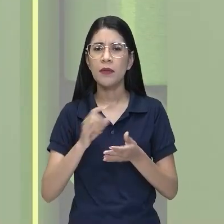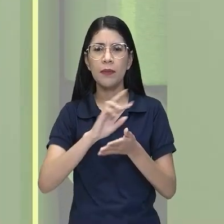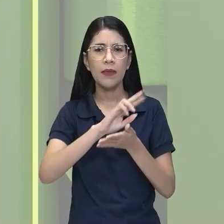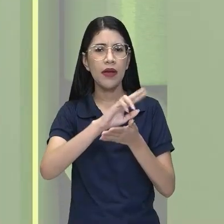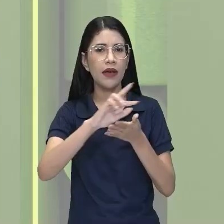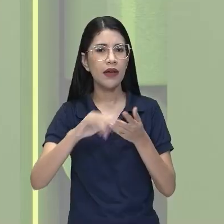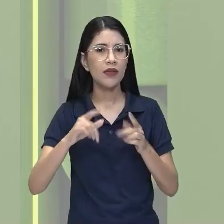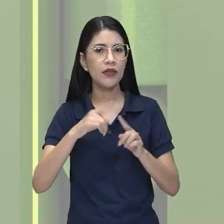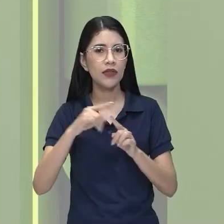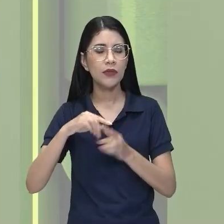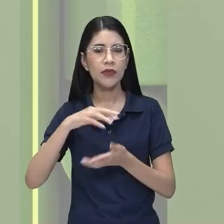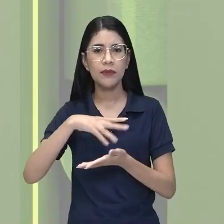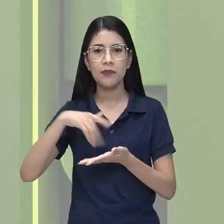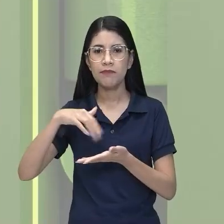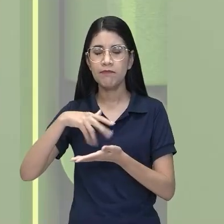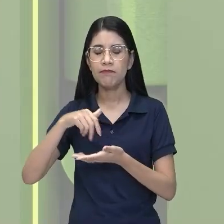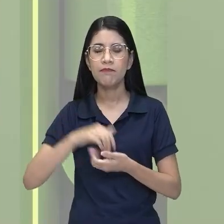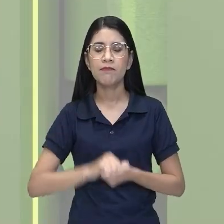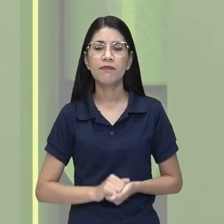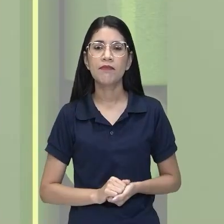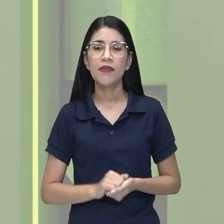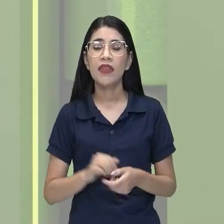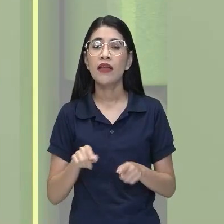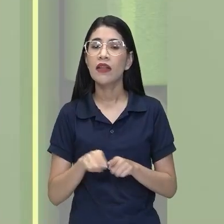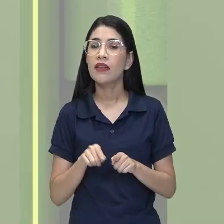gente encontrou, Além dessas